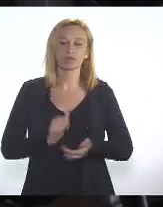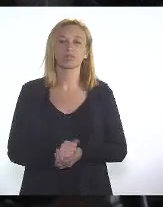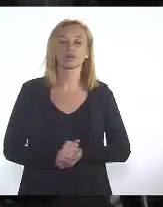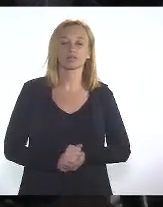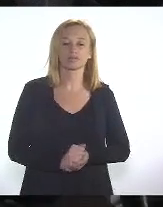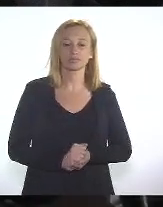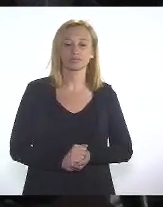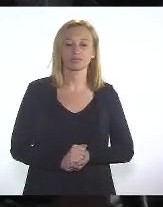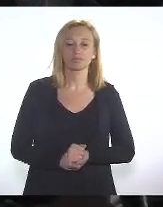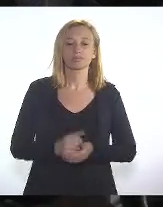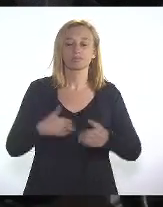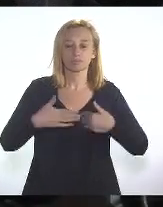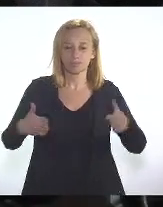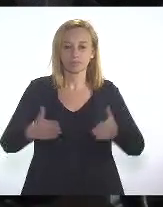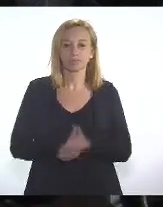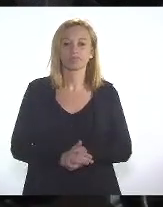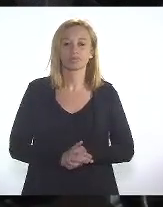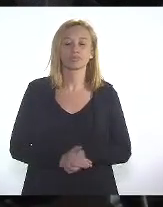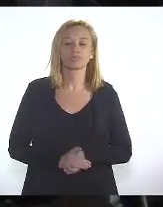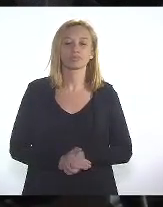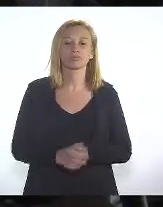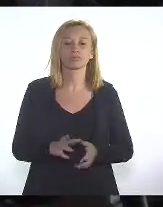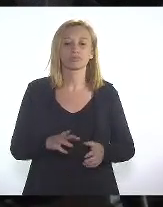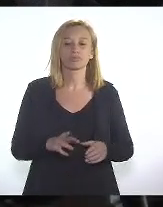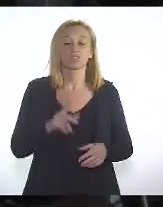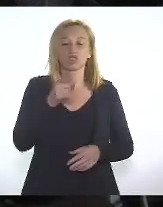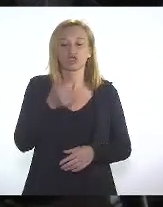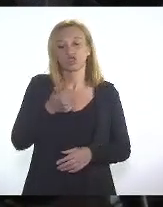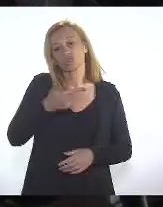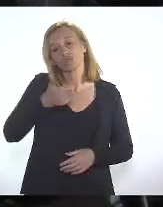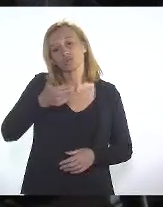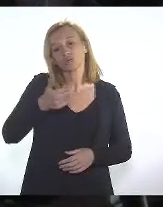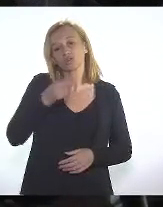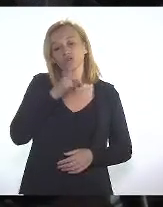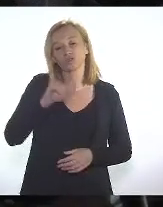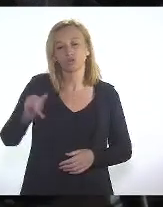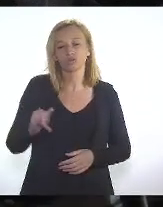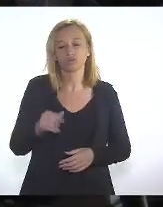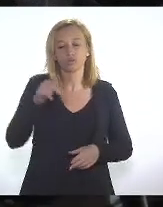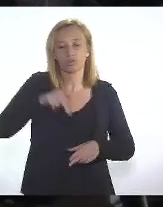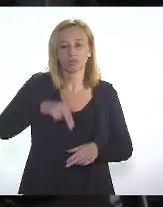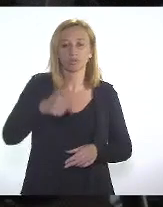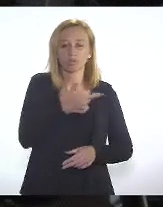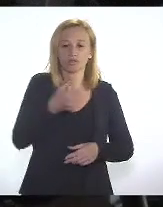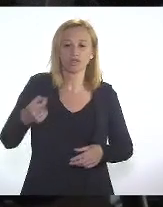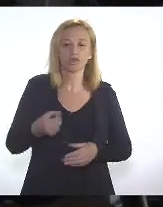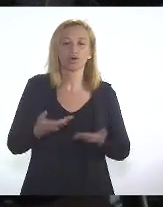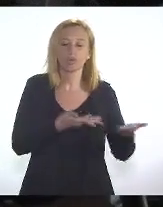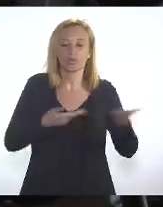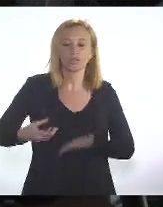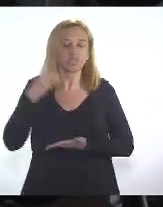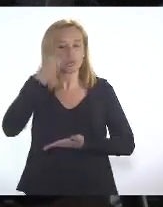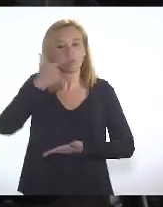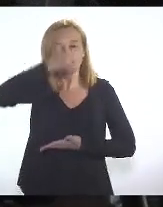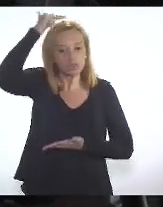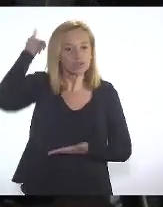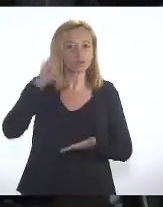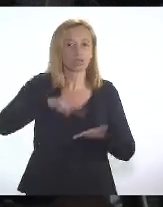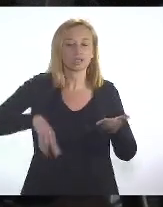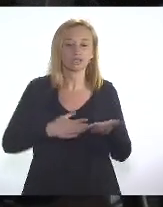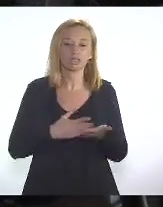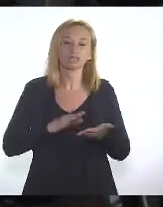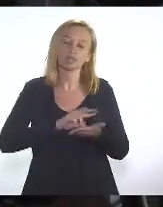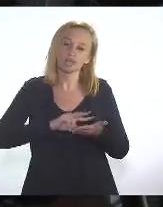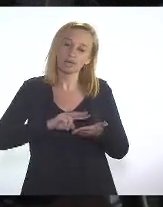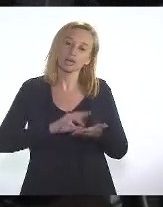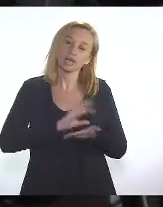nossos trabalhos. Está aberta a sessão ordinária do dia 12 de novembro de 2020. A presidência convida o deputado Luiz Paulo a fazer a leitura da